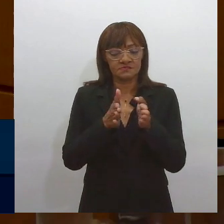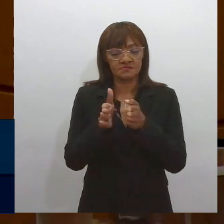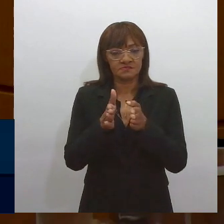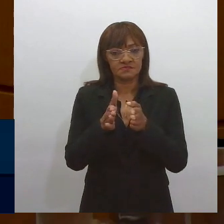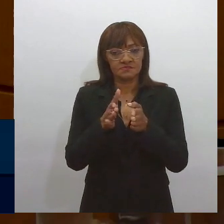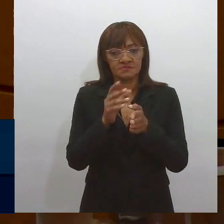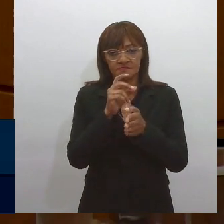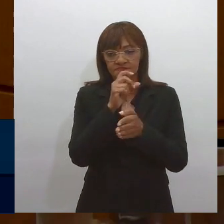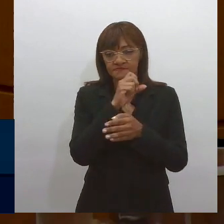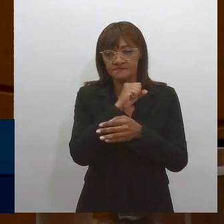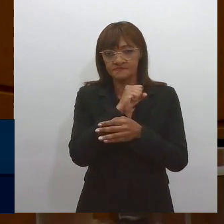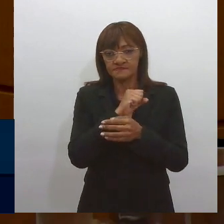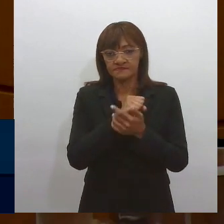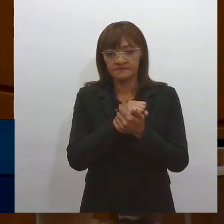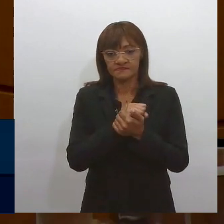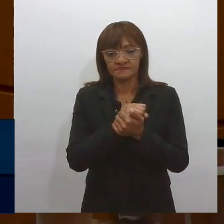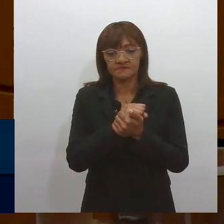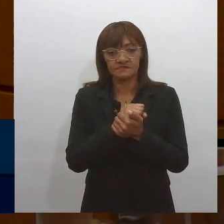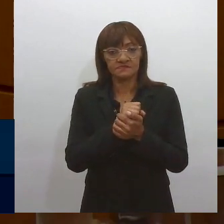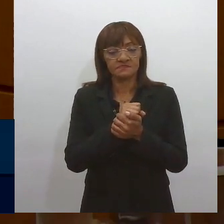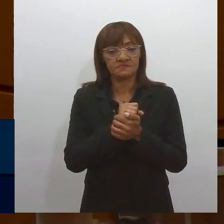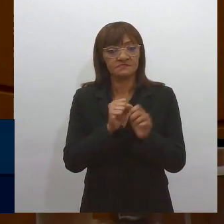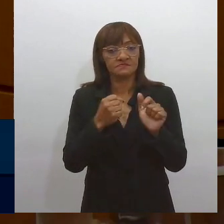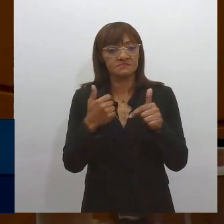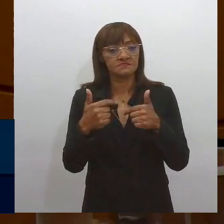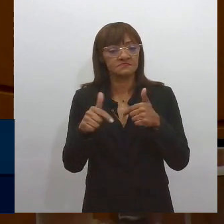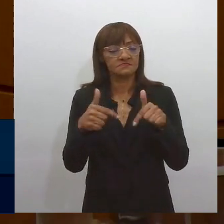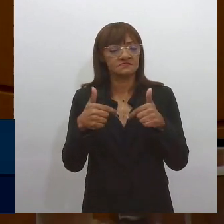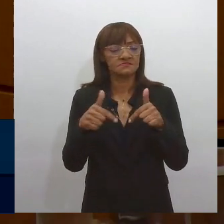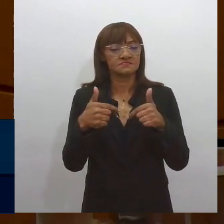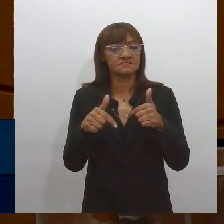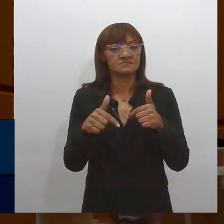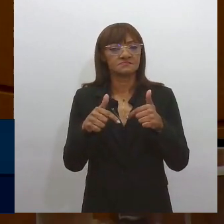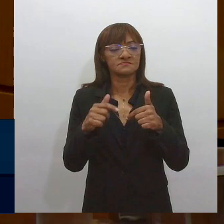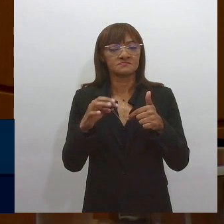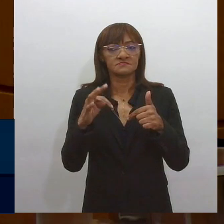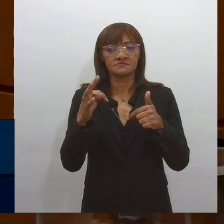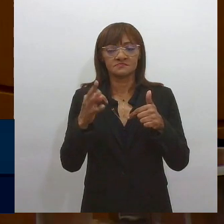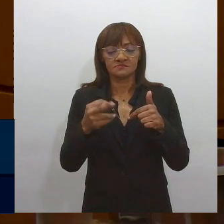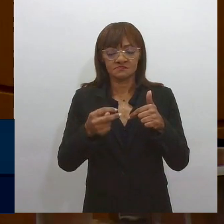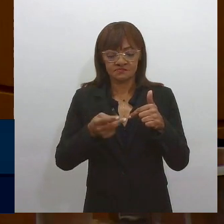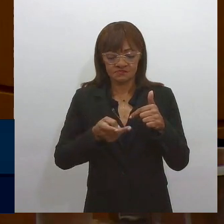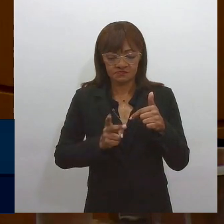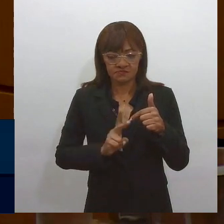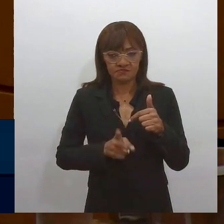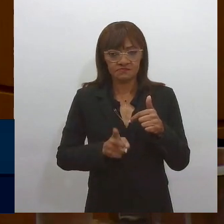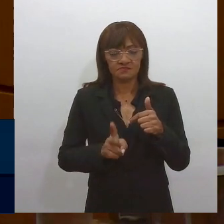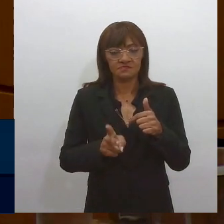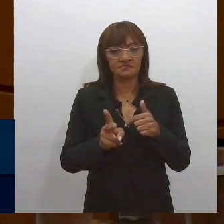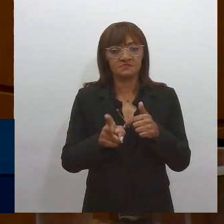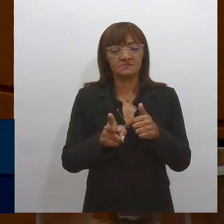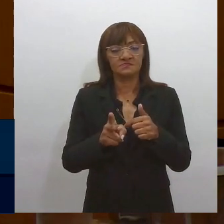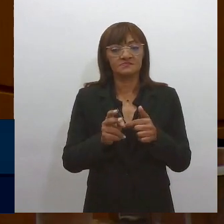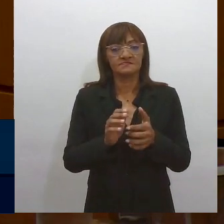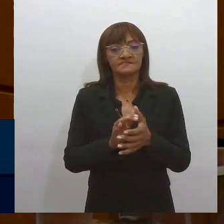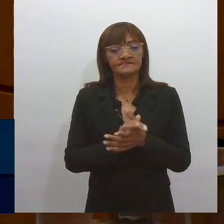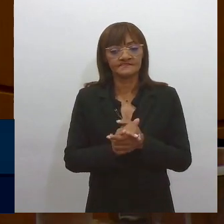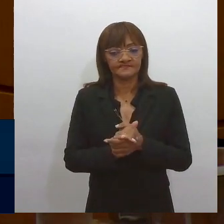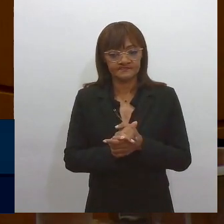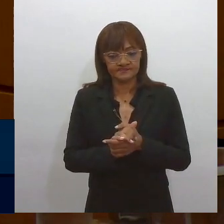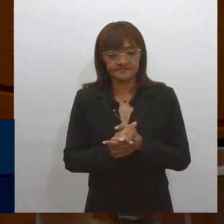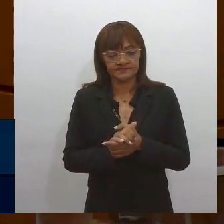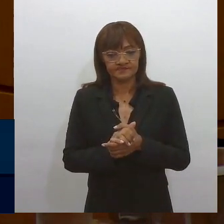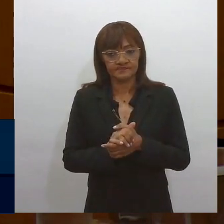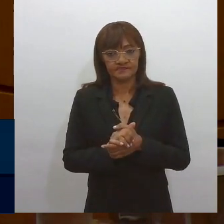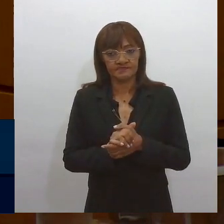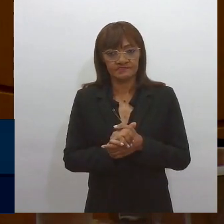e seguimento às ações do governador Fábio mitidieri na sua ausência